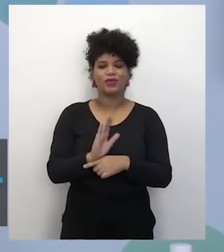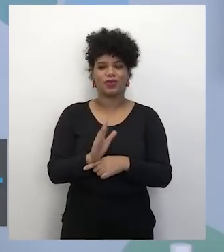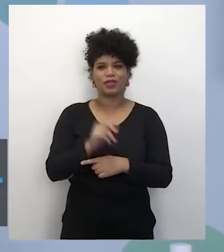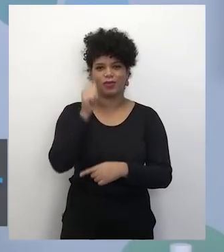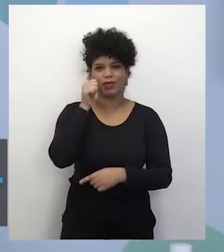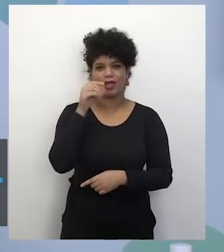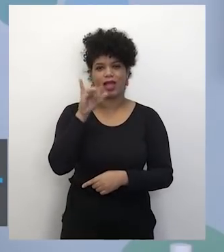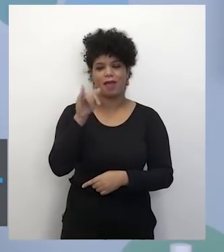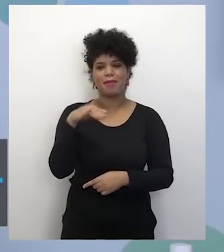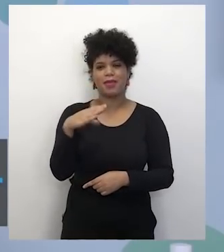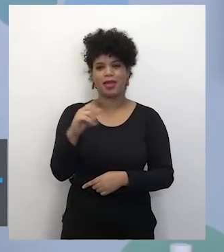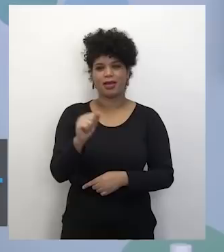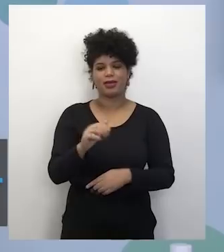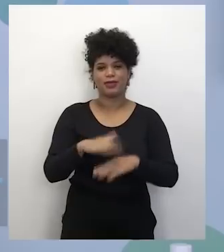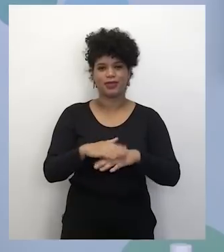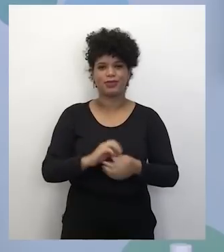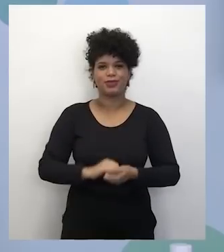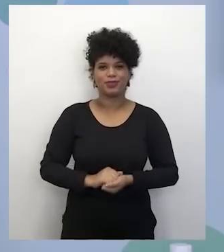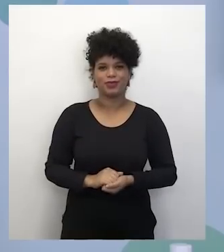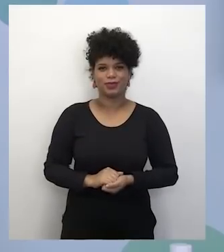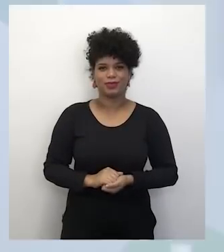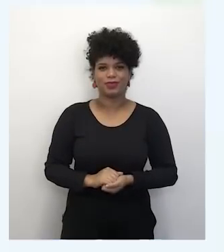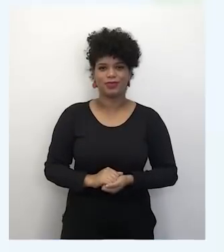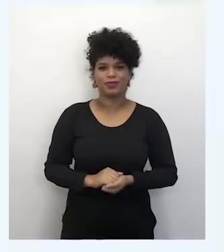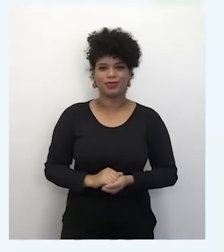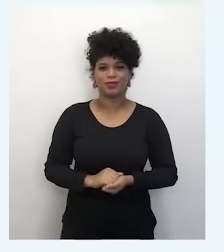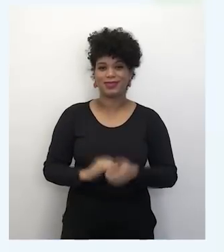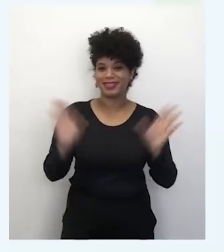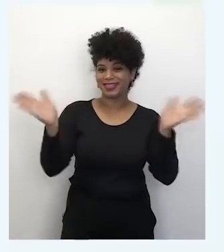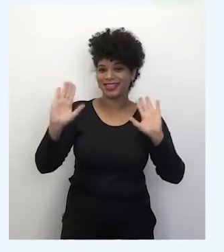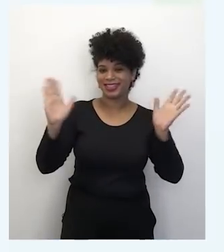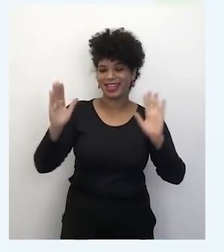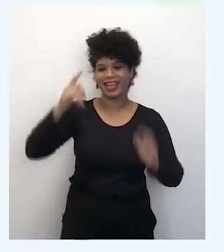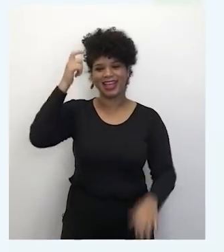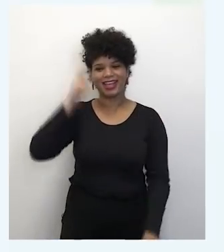Bianca gravou. Vamos lá? Oi, pra quem ainda não me